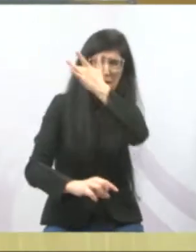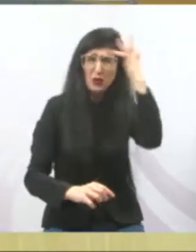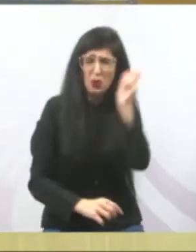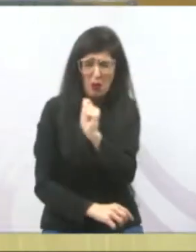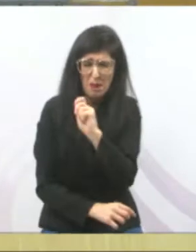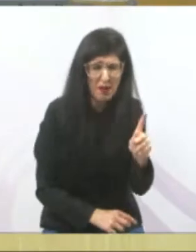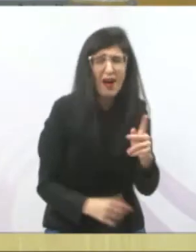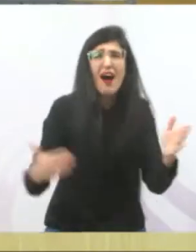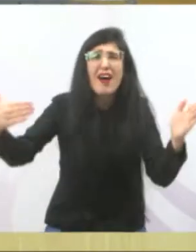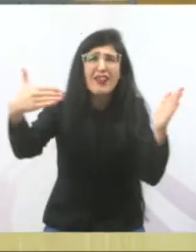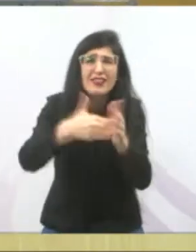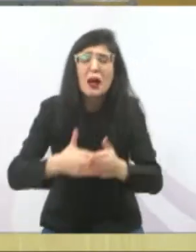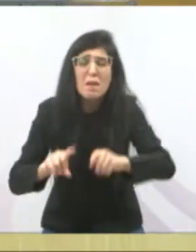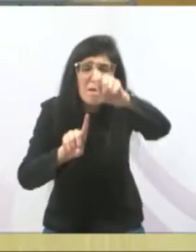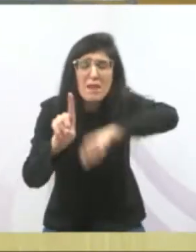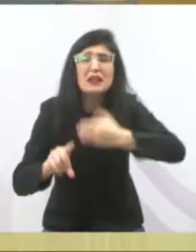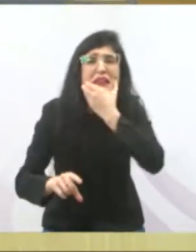do rico